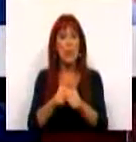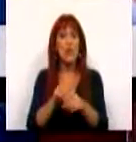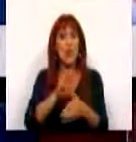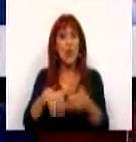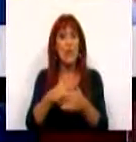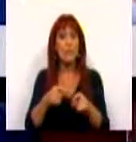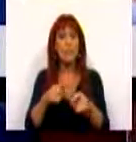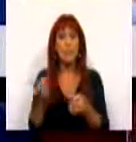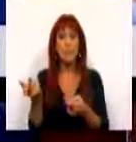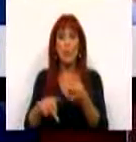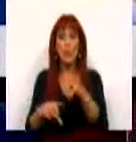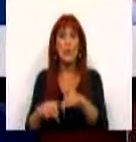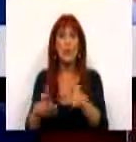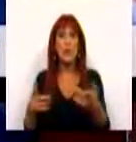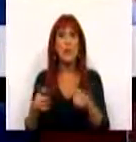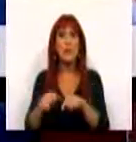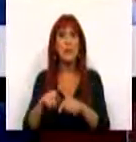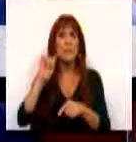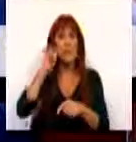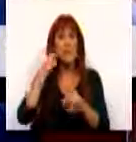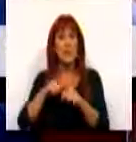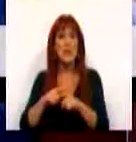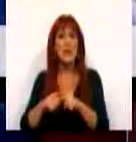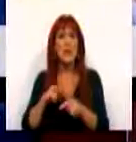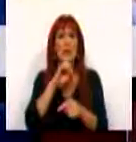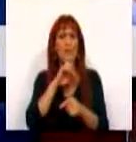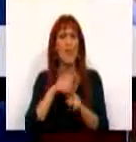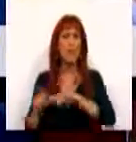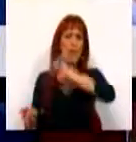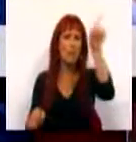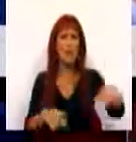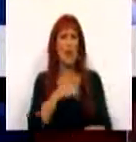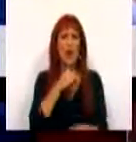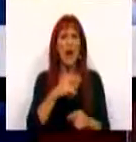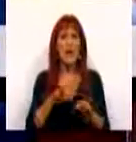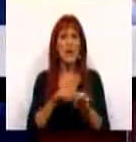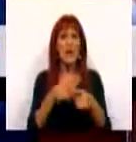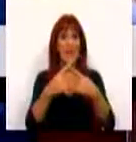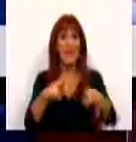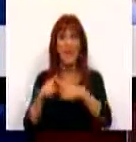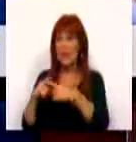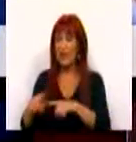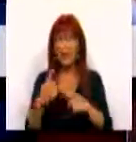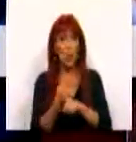plano de contingência que se foi efetuado para Fátima e para o Algarve, em questões diferentes, naturalmente, mas que saúde. Muito obrigado.